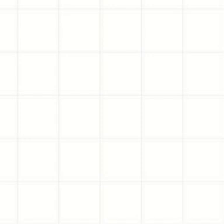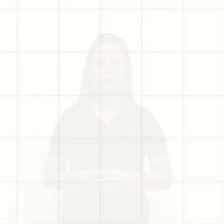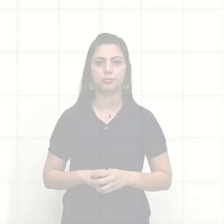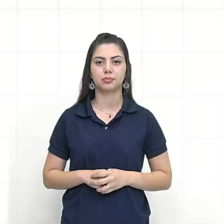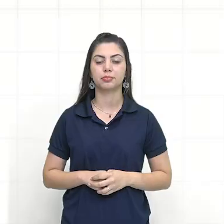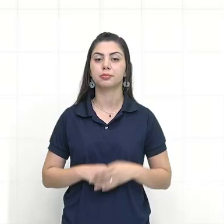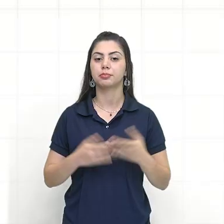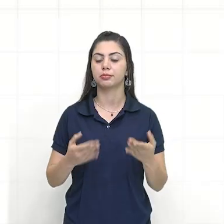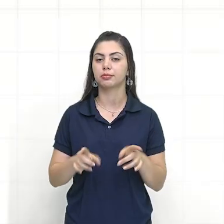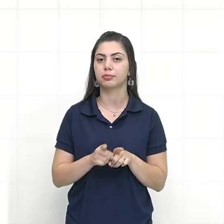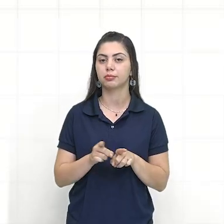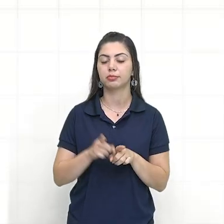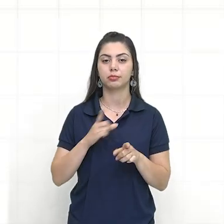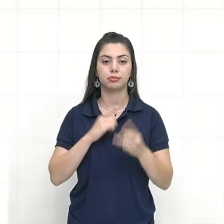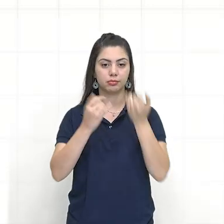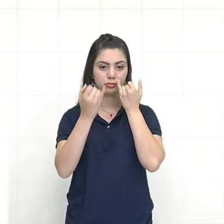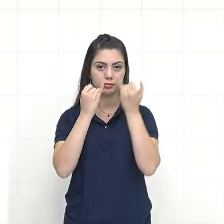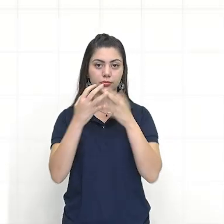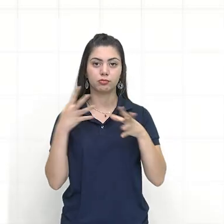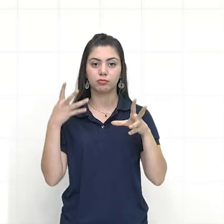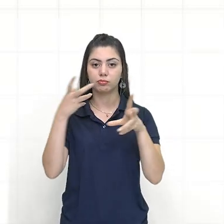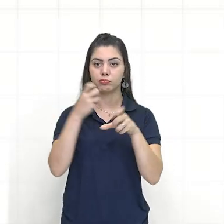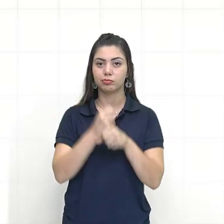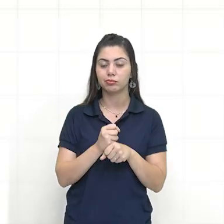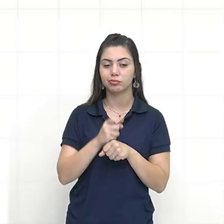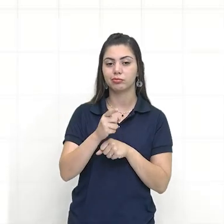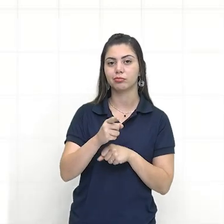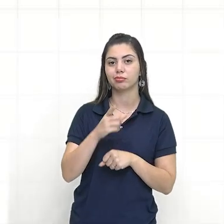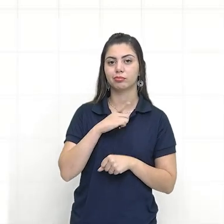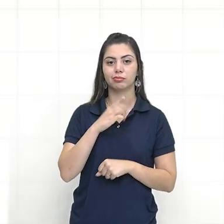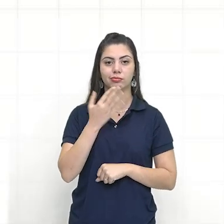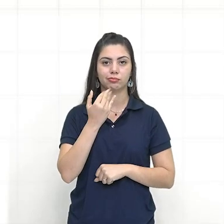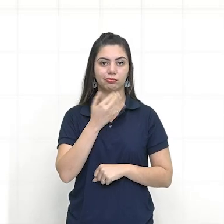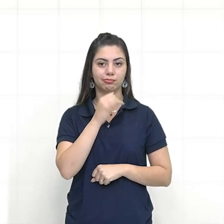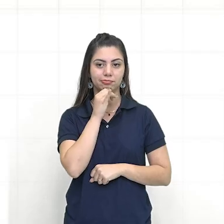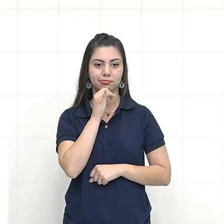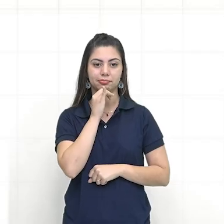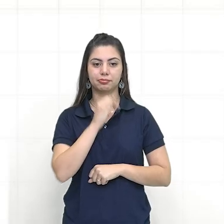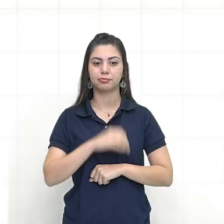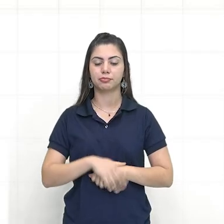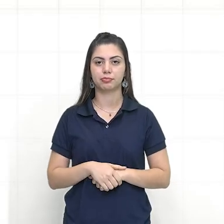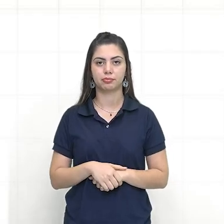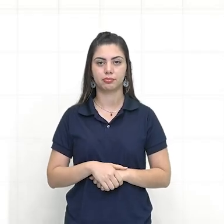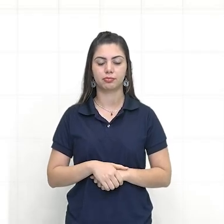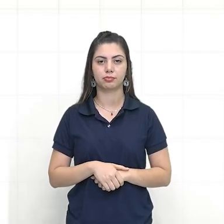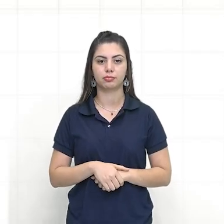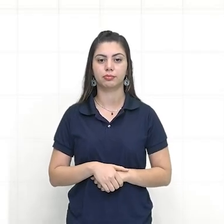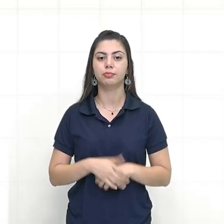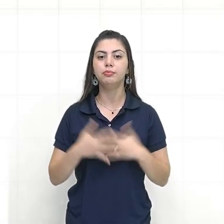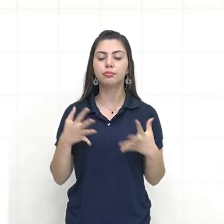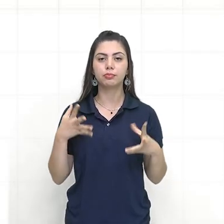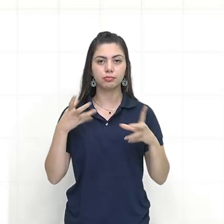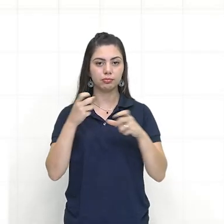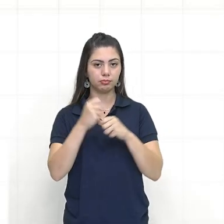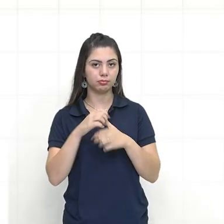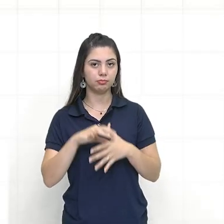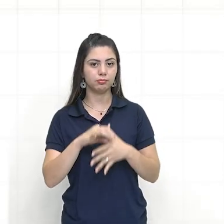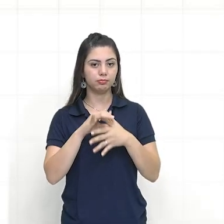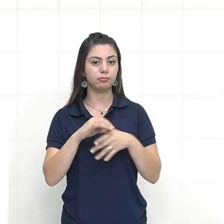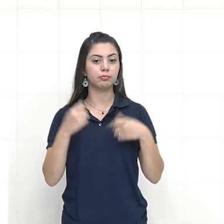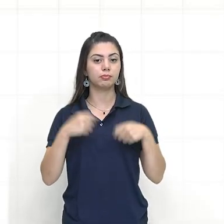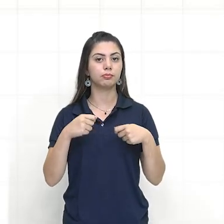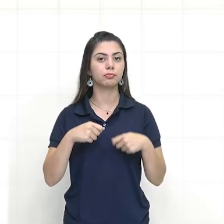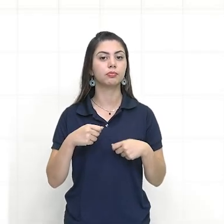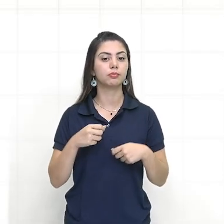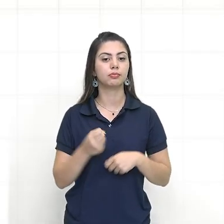será consumido nesse dia, certo? Por exemplo, total de carne que será